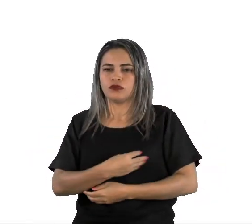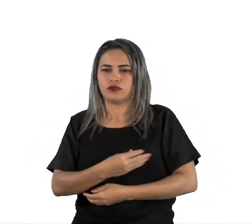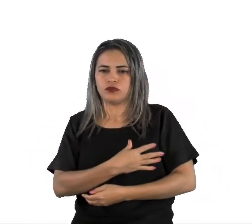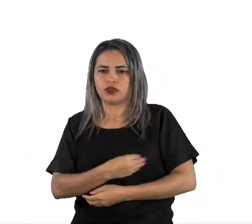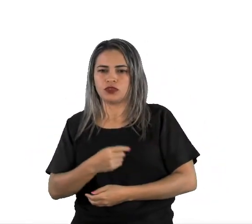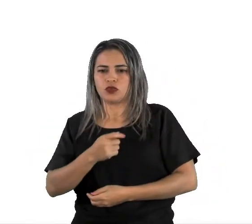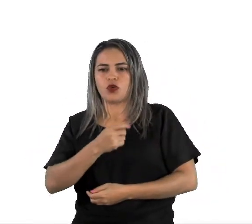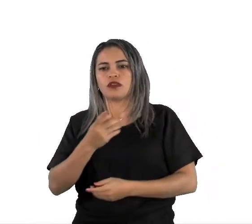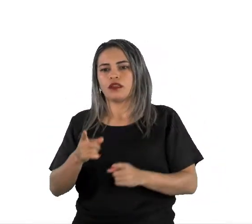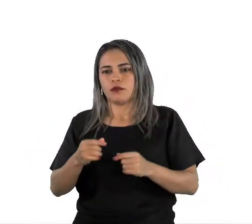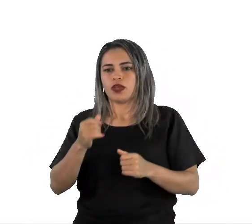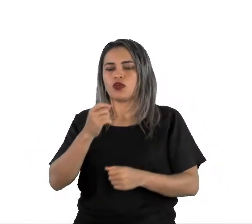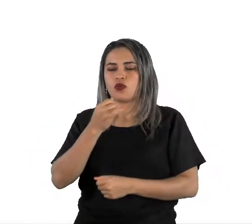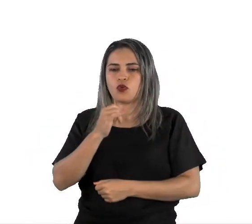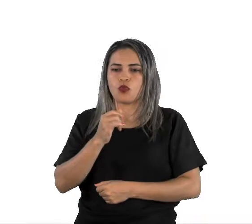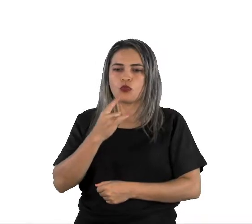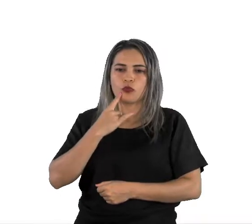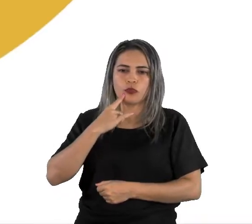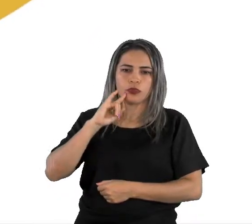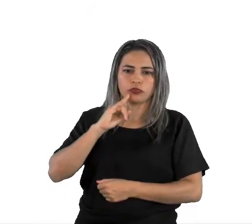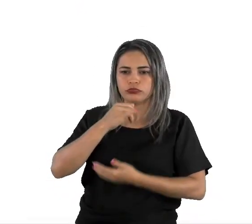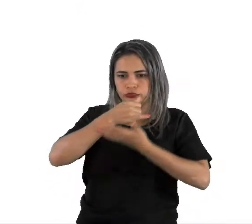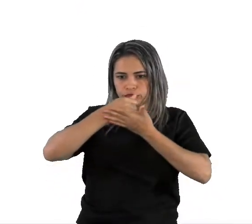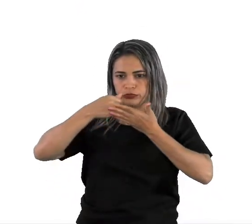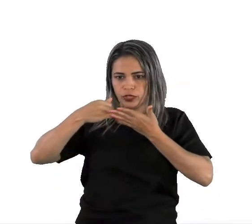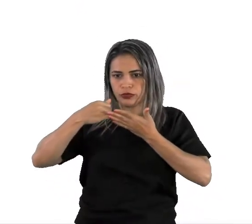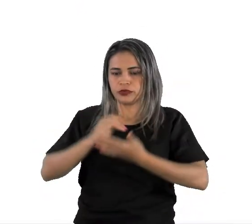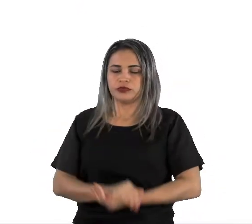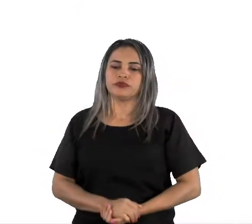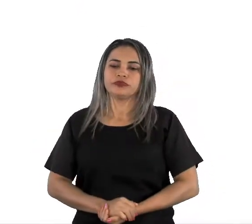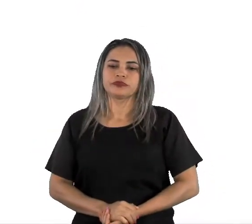seus filhos com álcool e drogas.